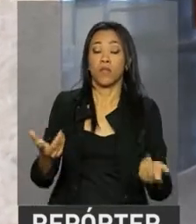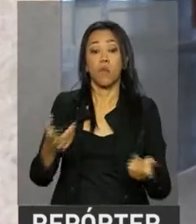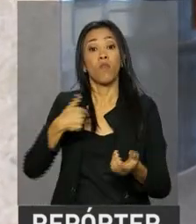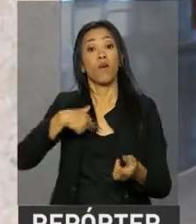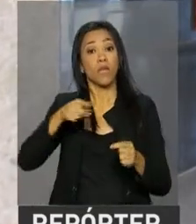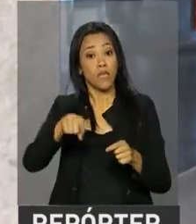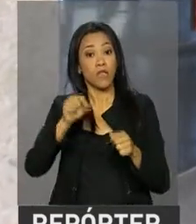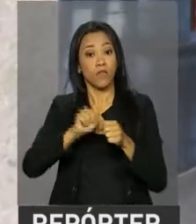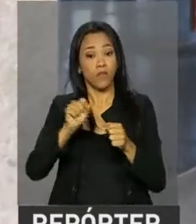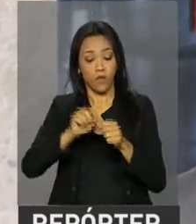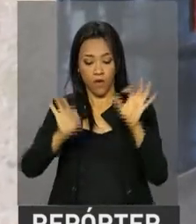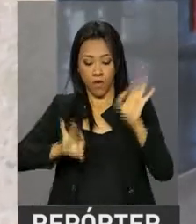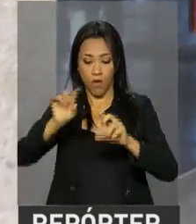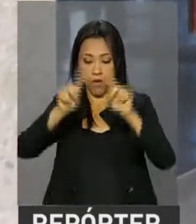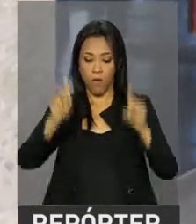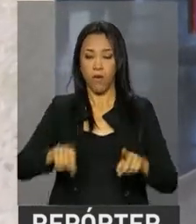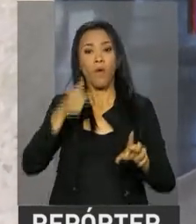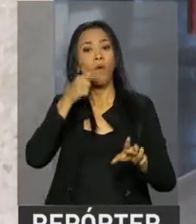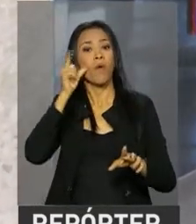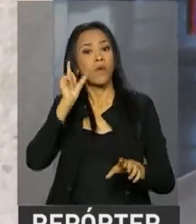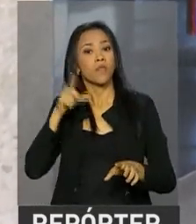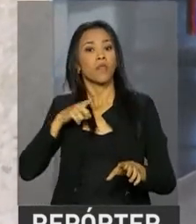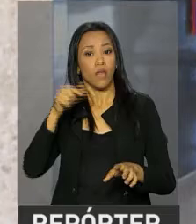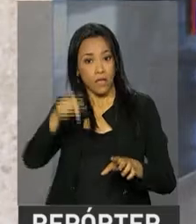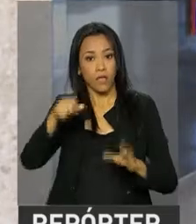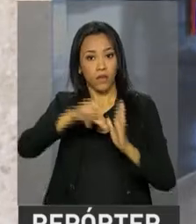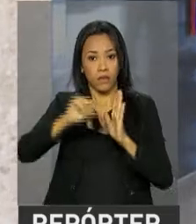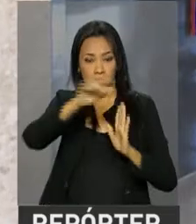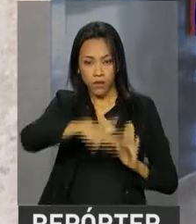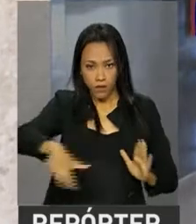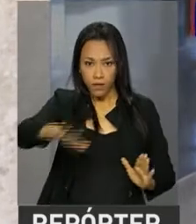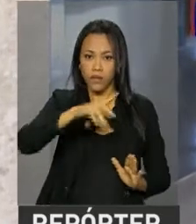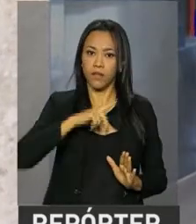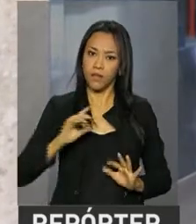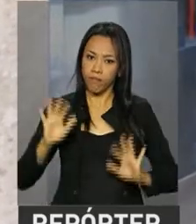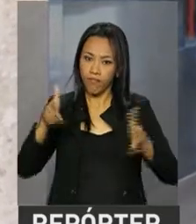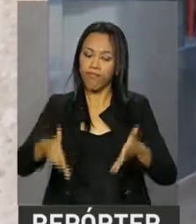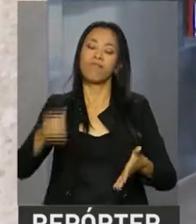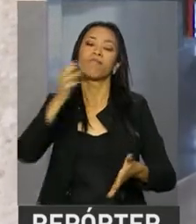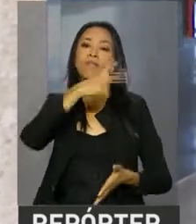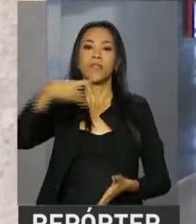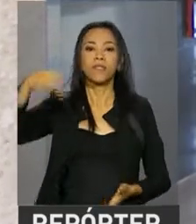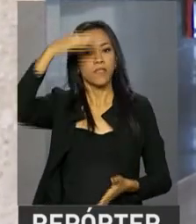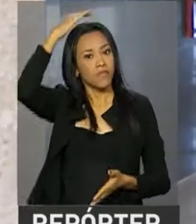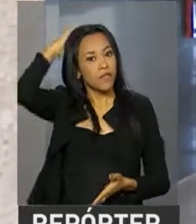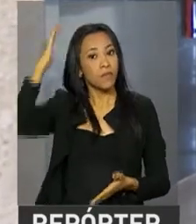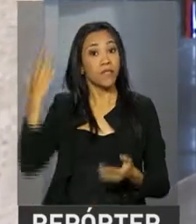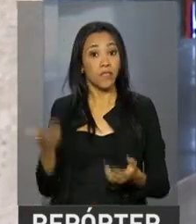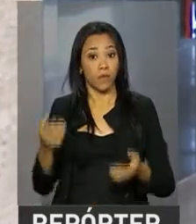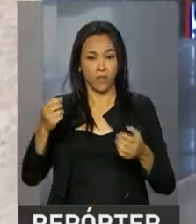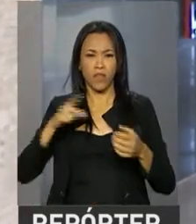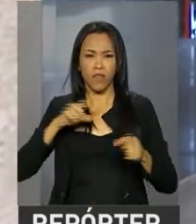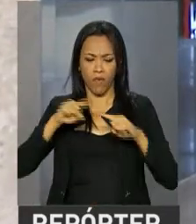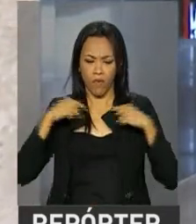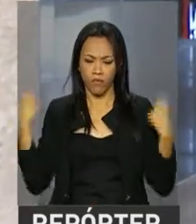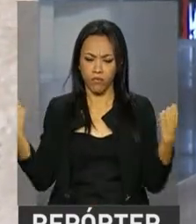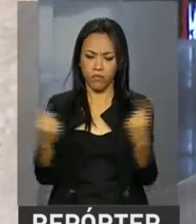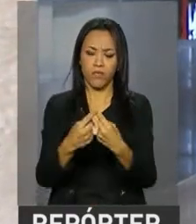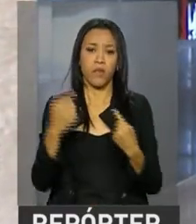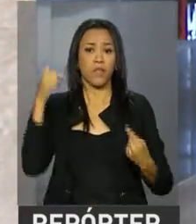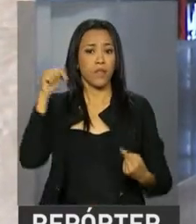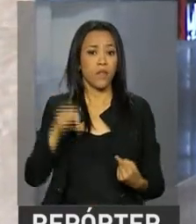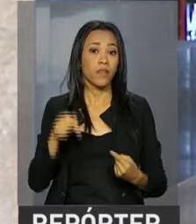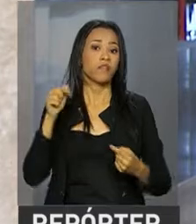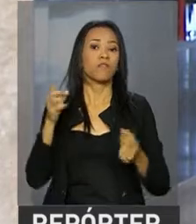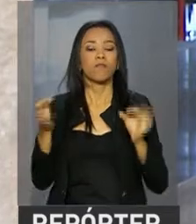uma reunião aqui no palácio do planalto que teve a participação do presidente michel temer as operações desse plano estão